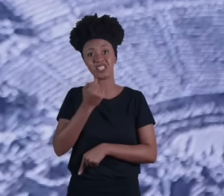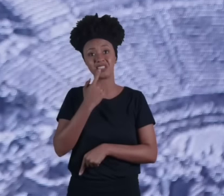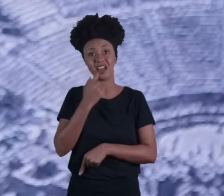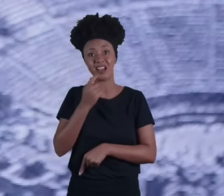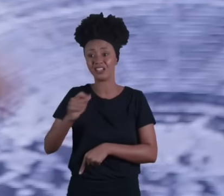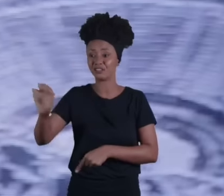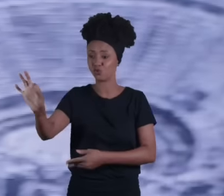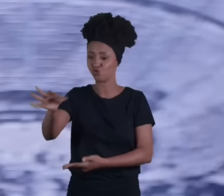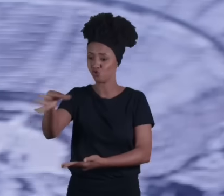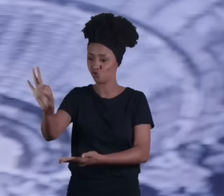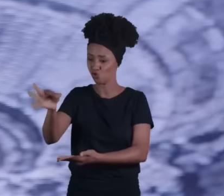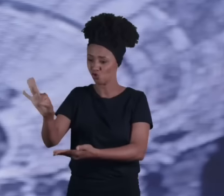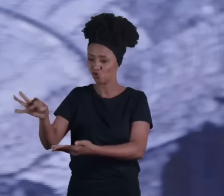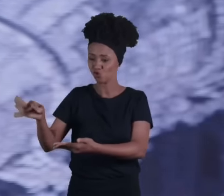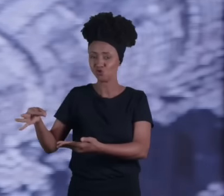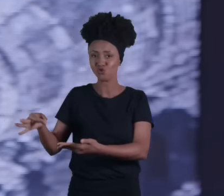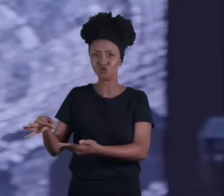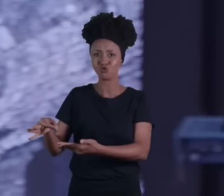o Senhor?